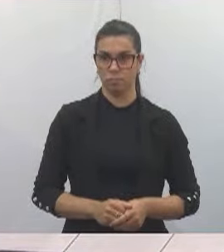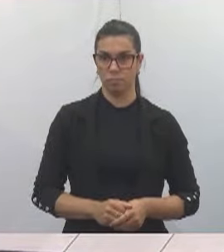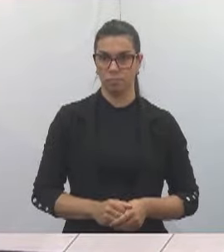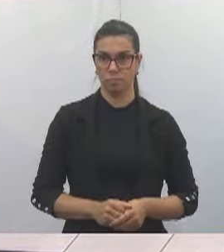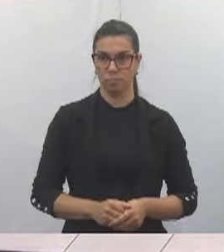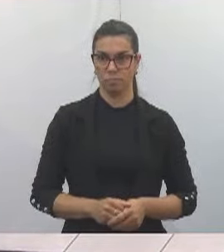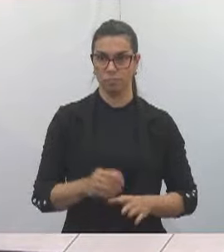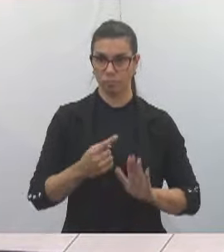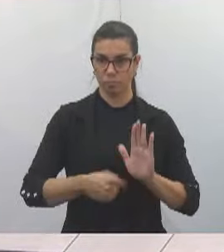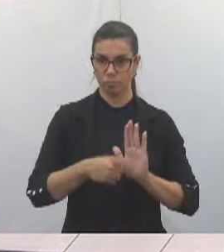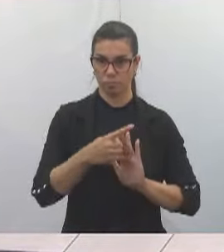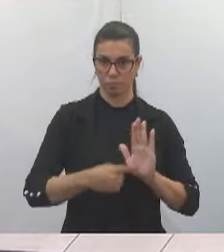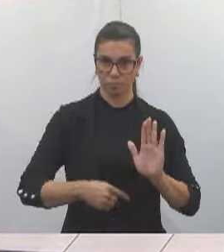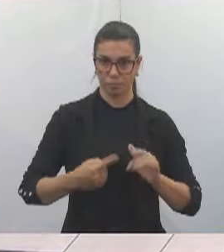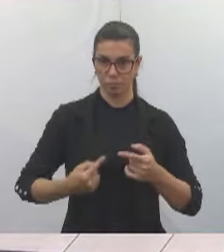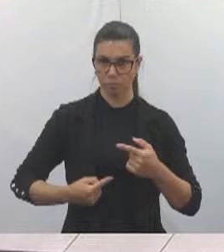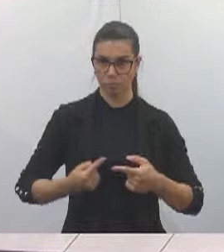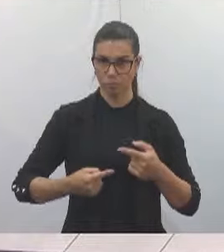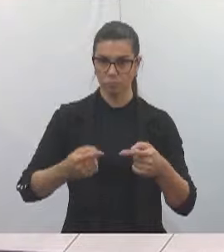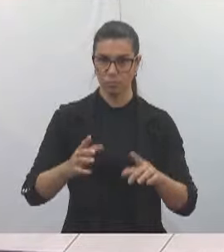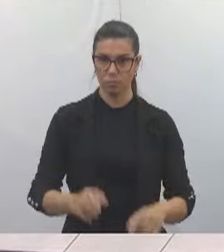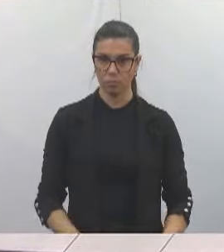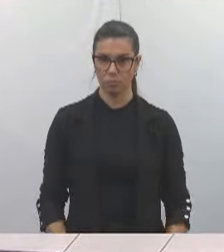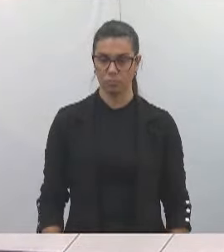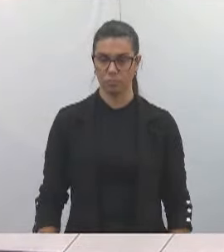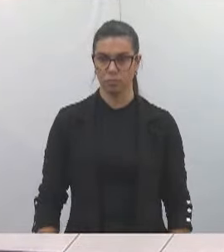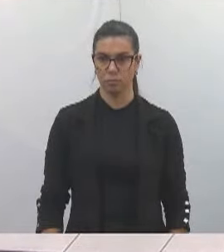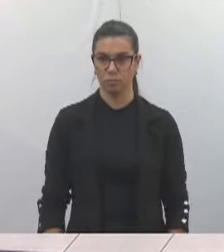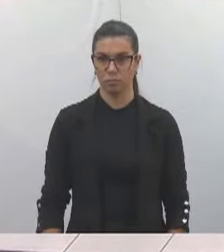O veto continua em discussão.